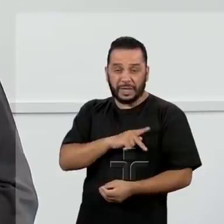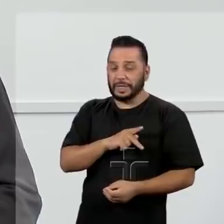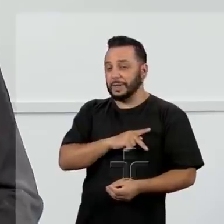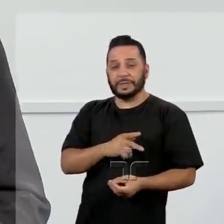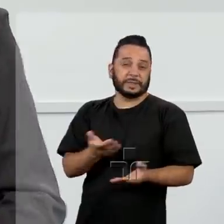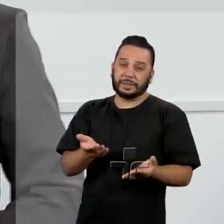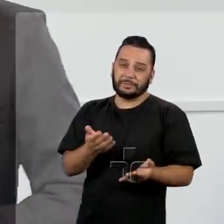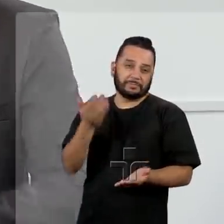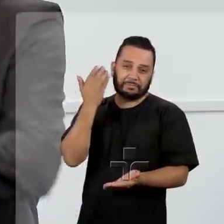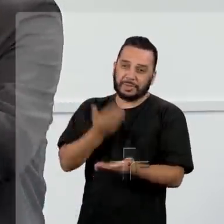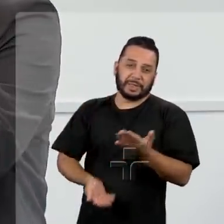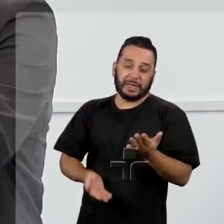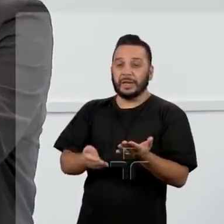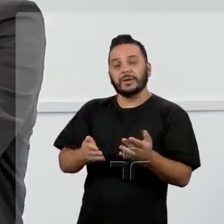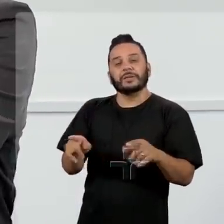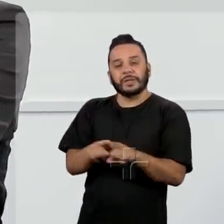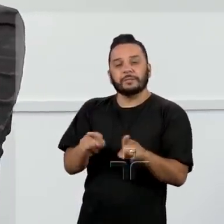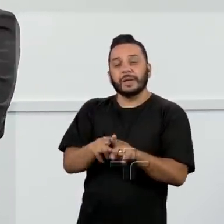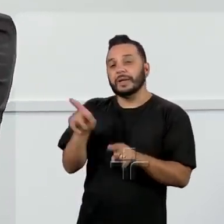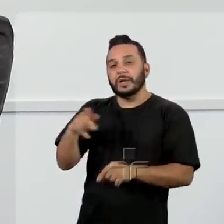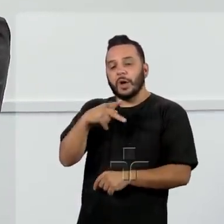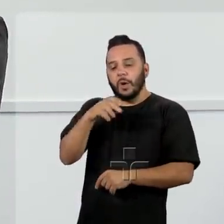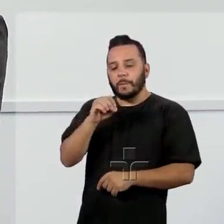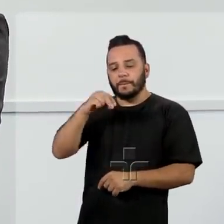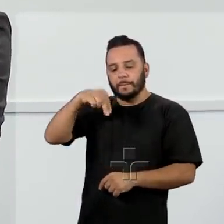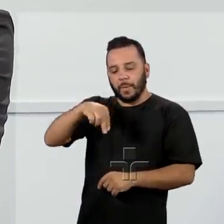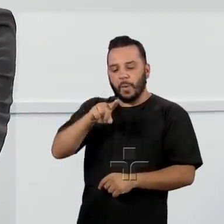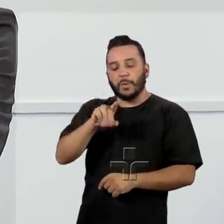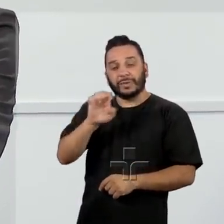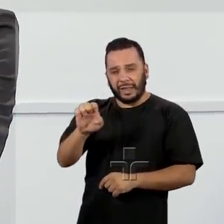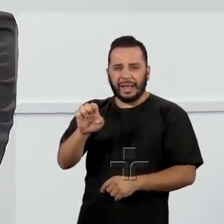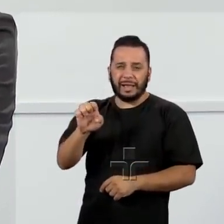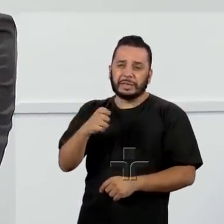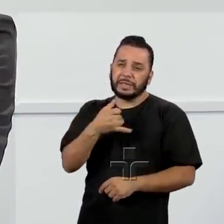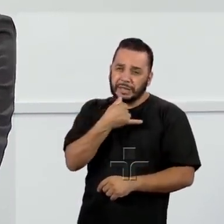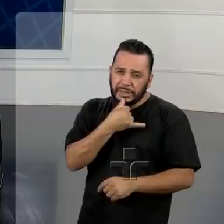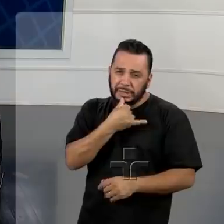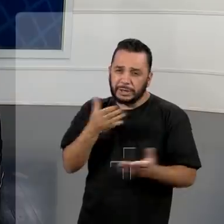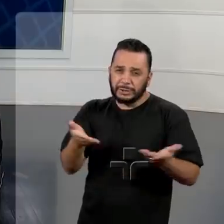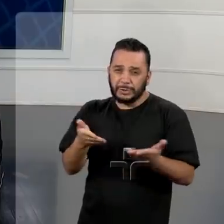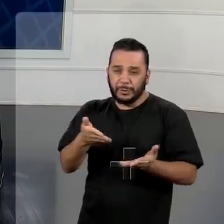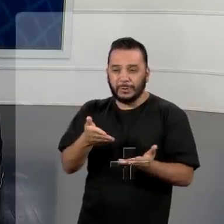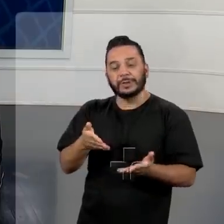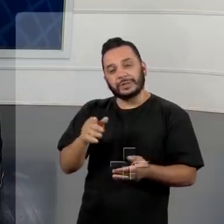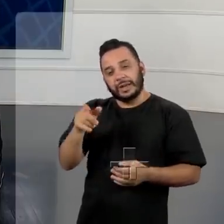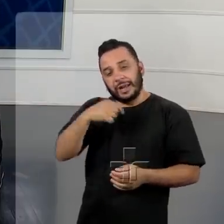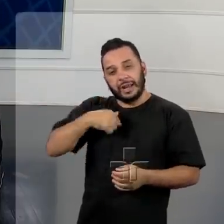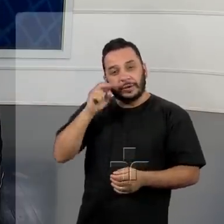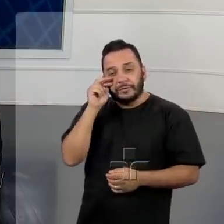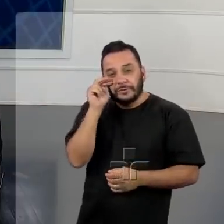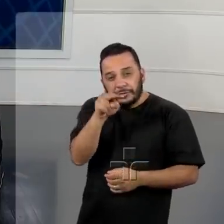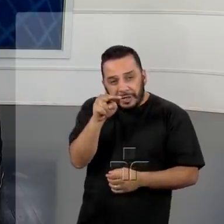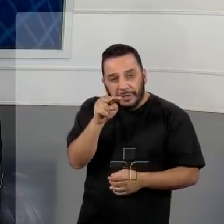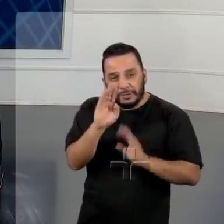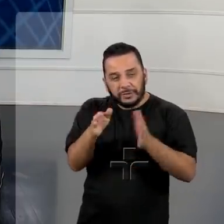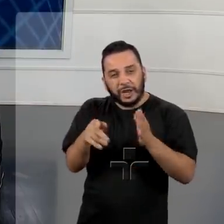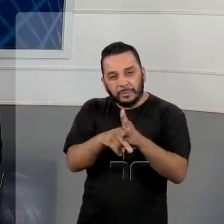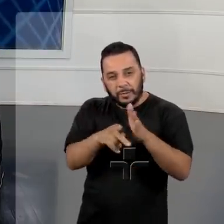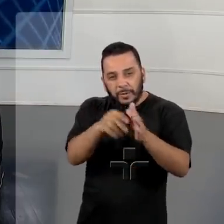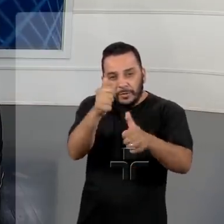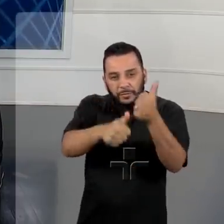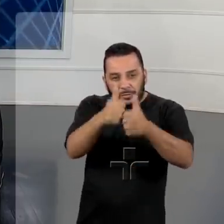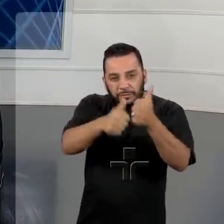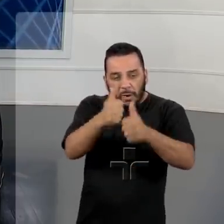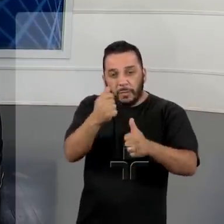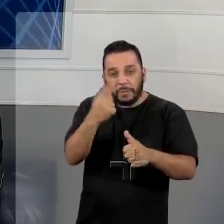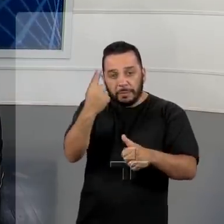dar pra gente é o Pondé, que falou, até conversava comigo antes da gente entrar aqui, falou que acompanhou o jogo até esse primeiro gol anulado pelo árbitro de vídeo que eu falei.